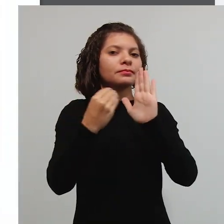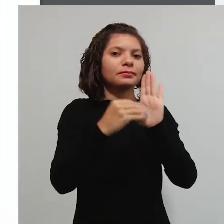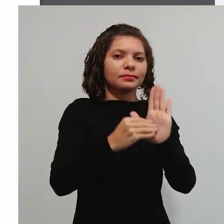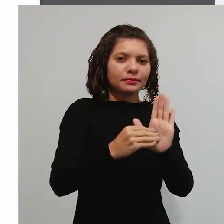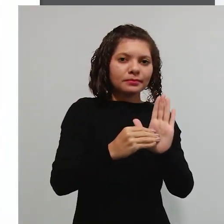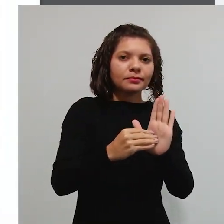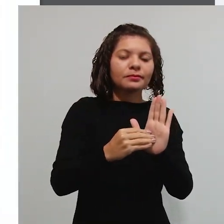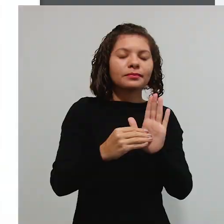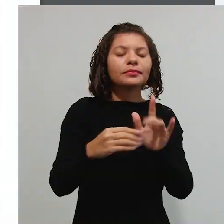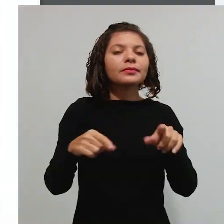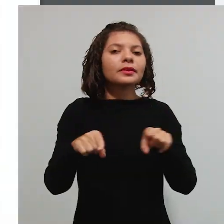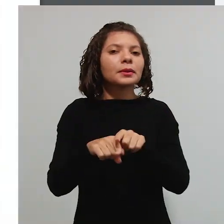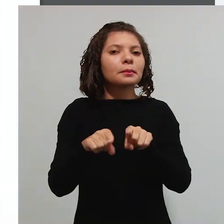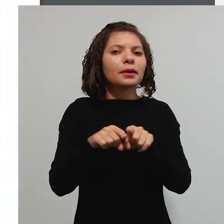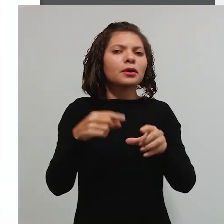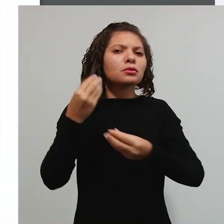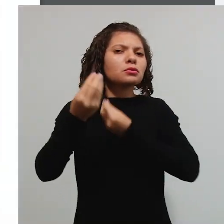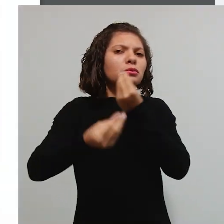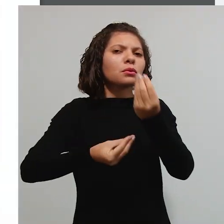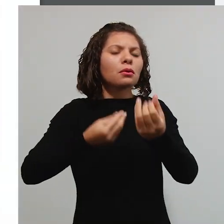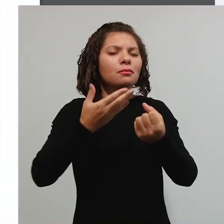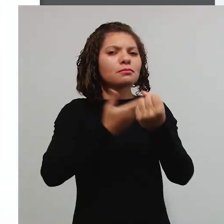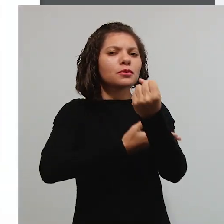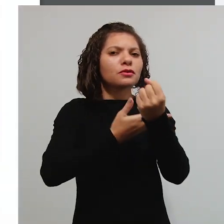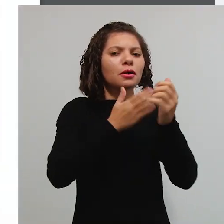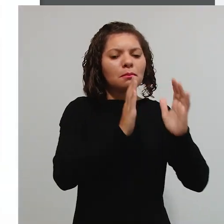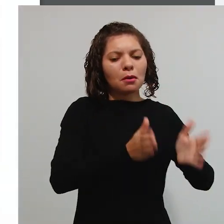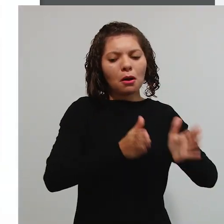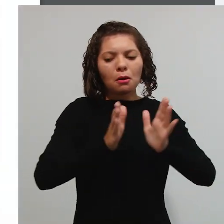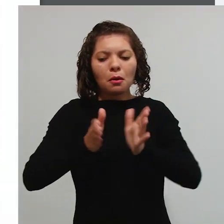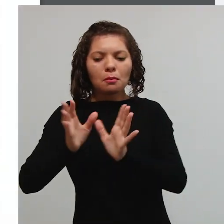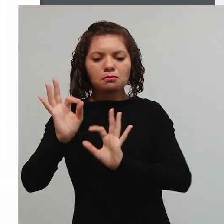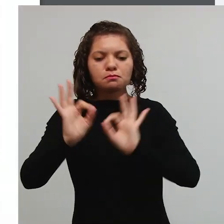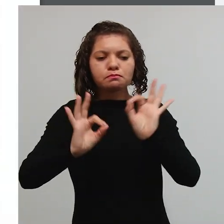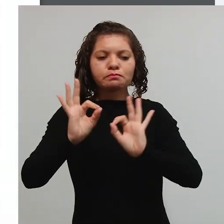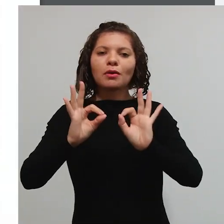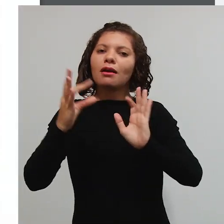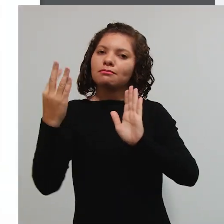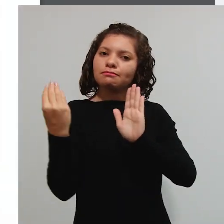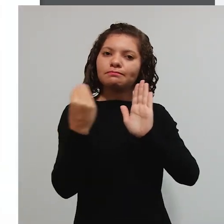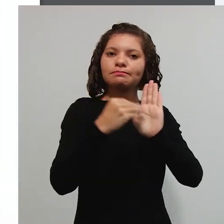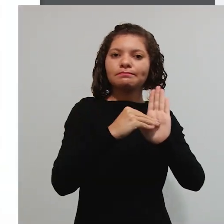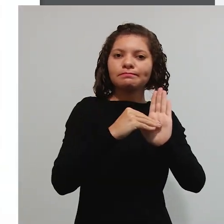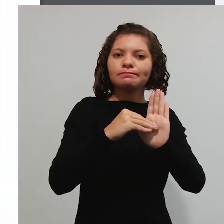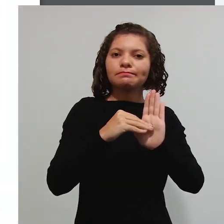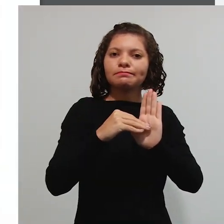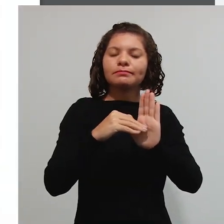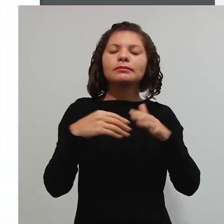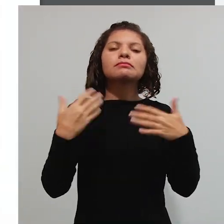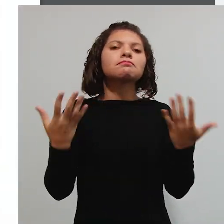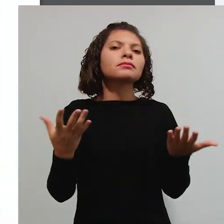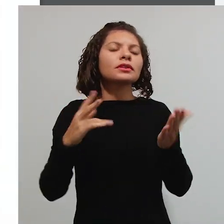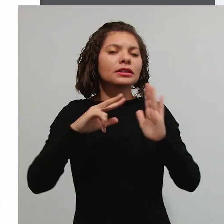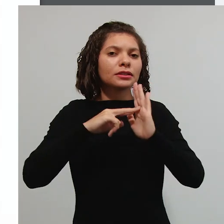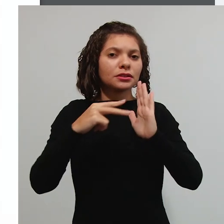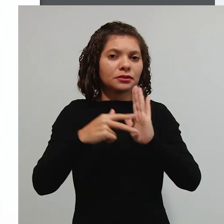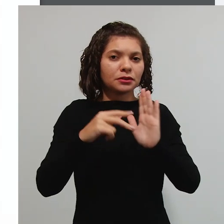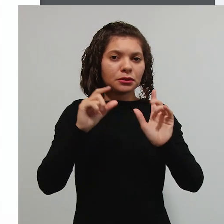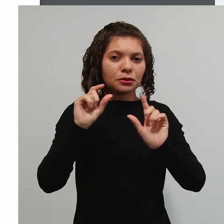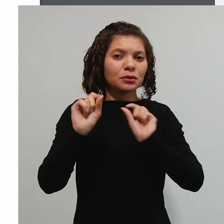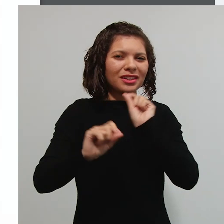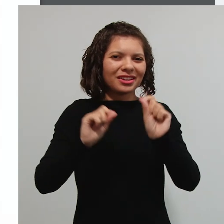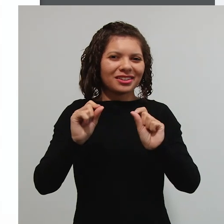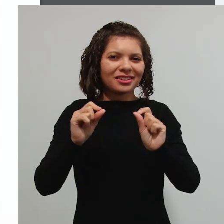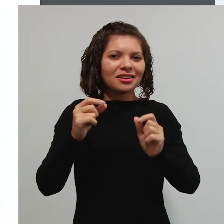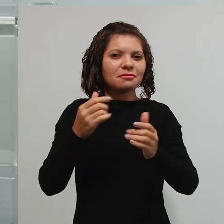grupo 3 e como que o portfólio está organizado. O que quer dizer isso? Então, no começo você vai dizer o quê? Vai